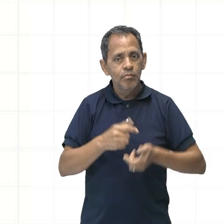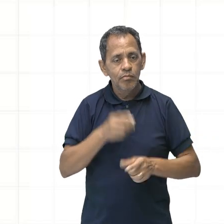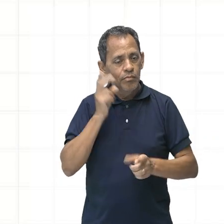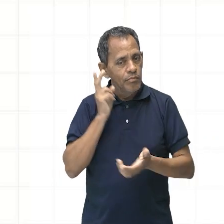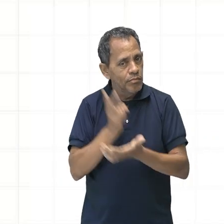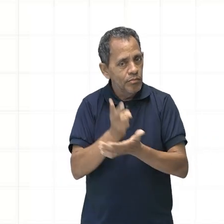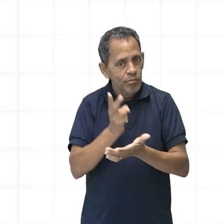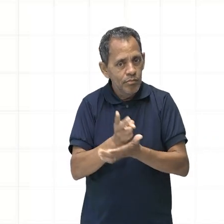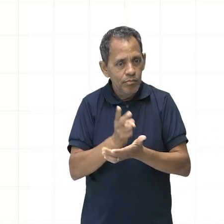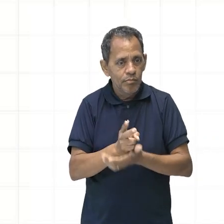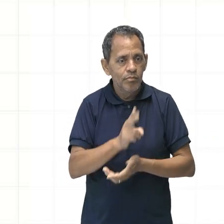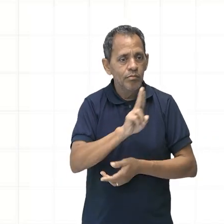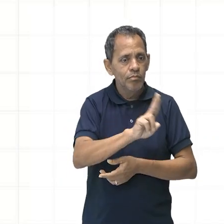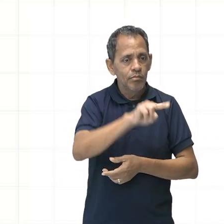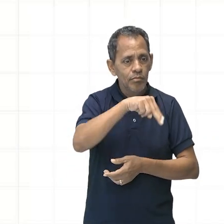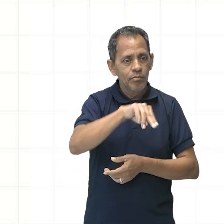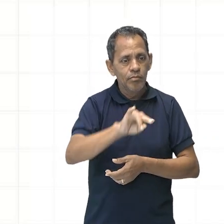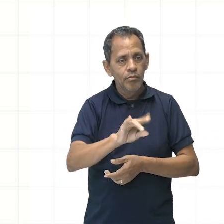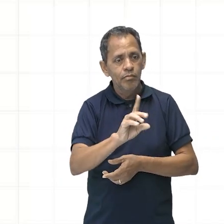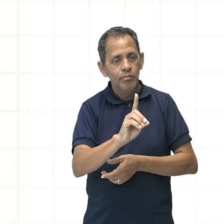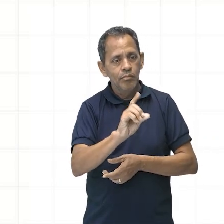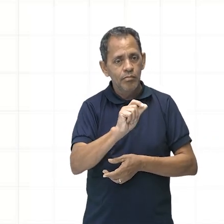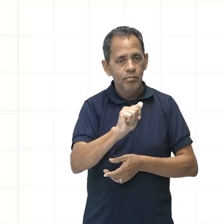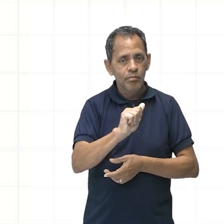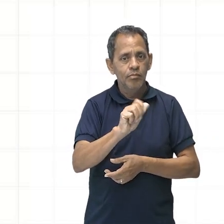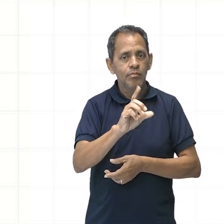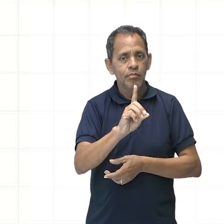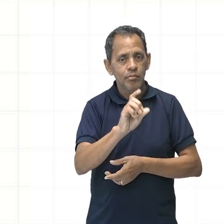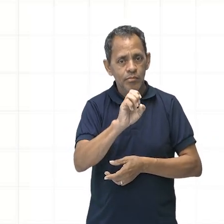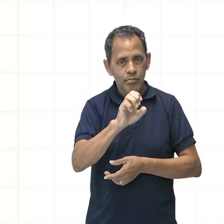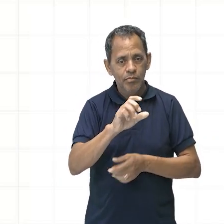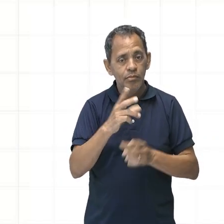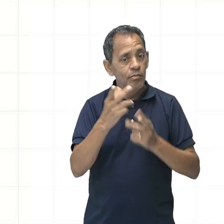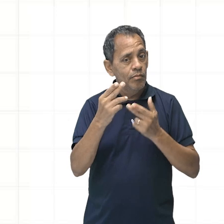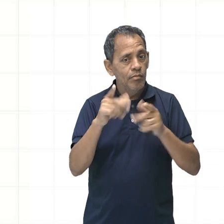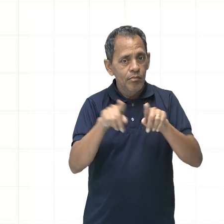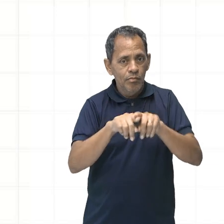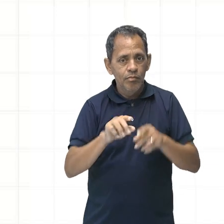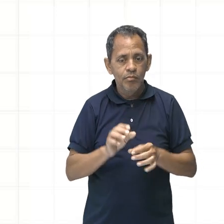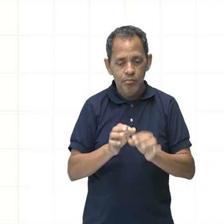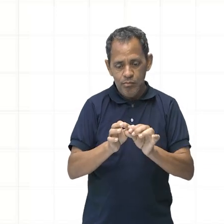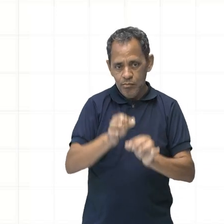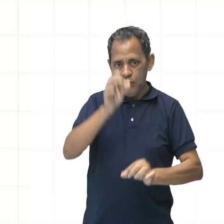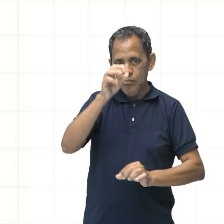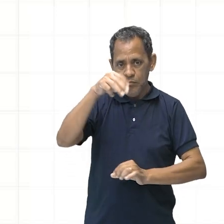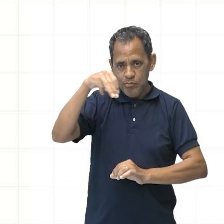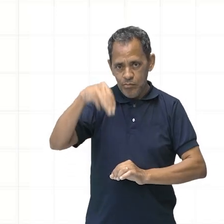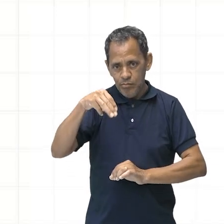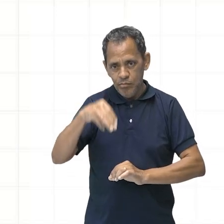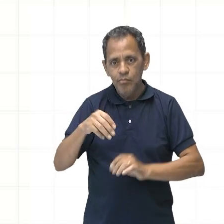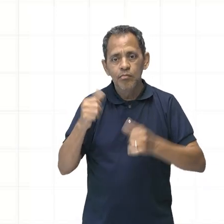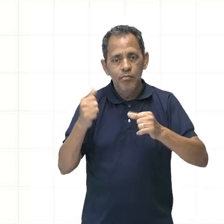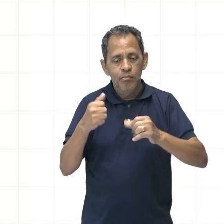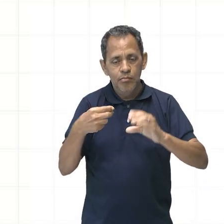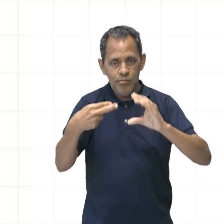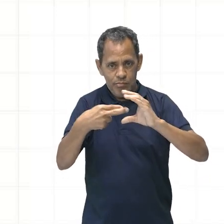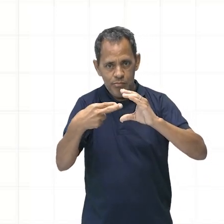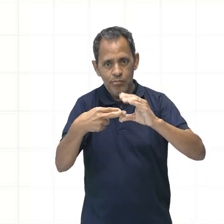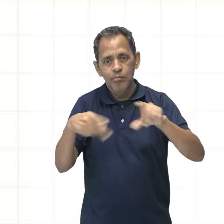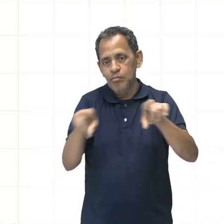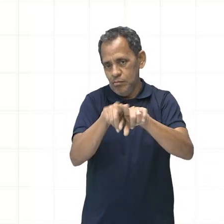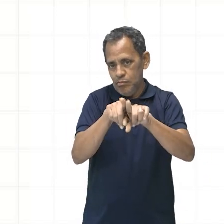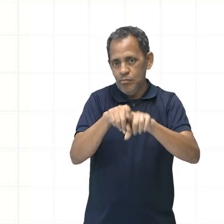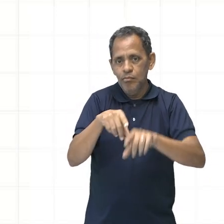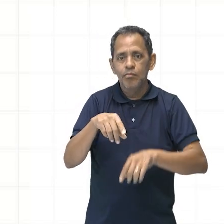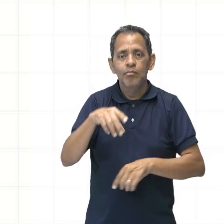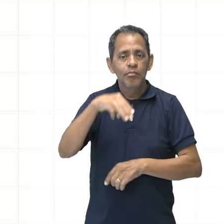unidade. Então, se a altura está em metro, eu vou ter que trabalhar com o raio da base também em